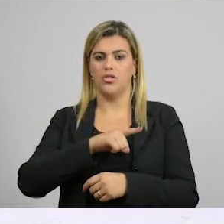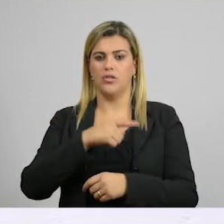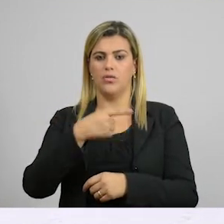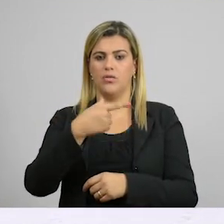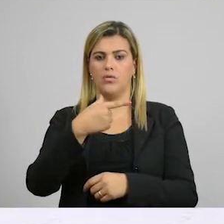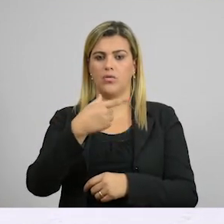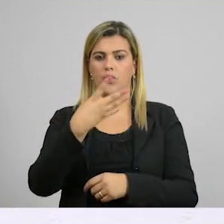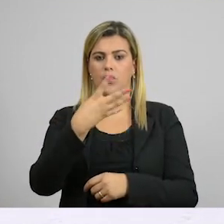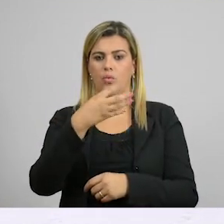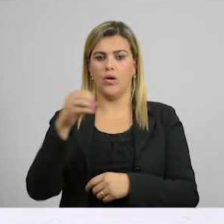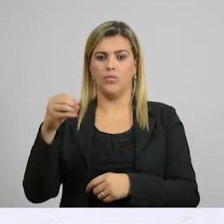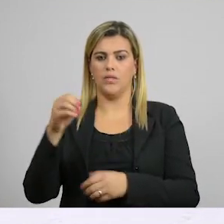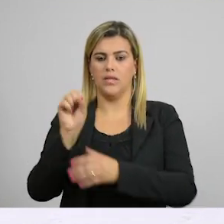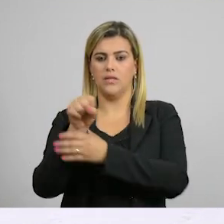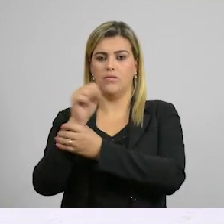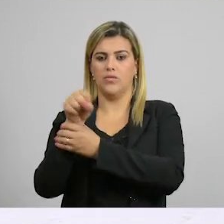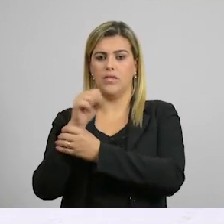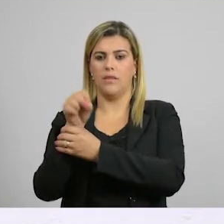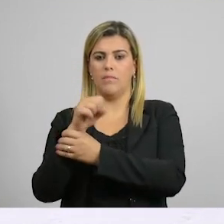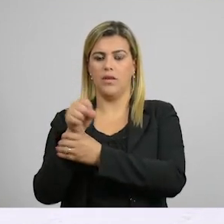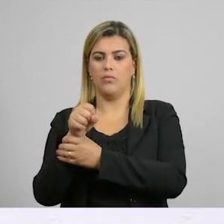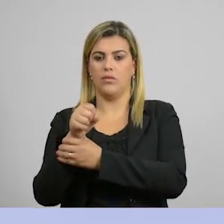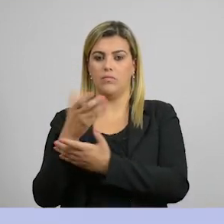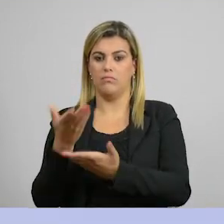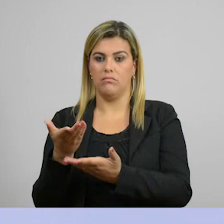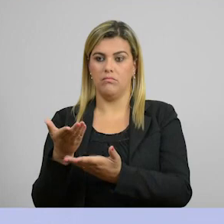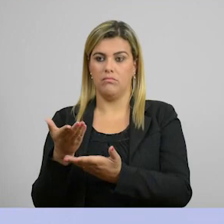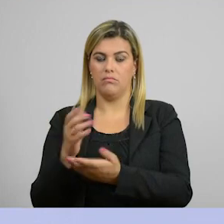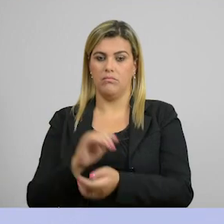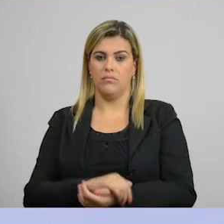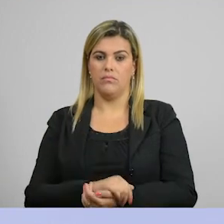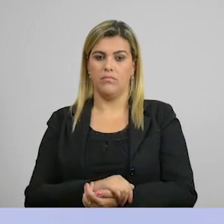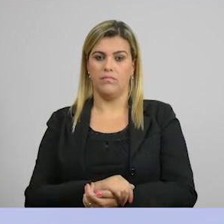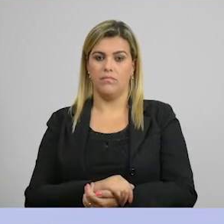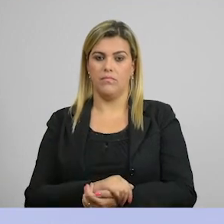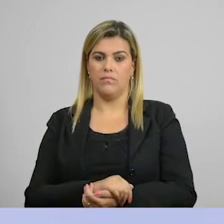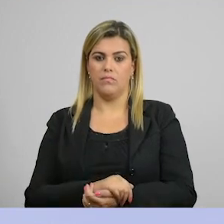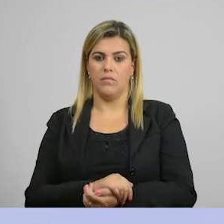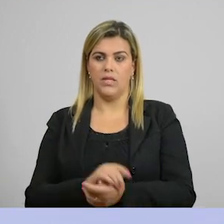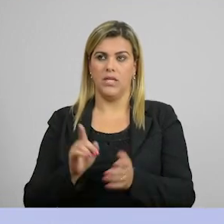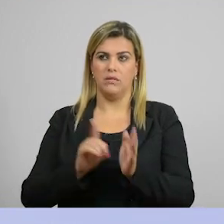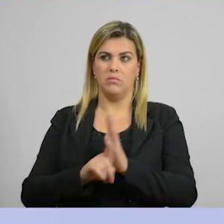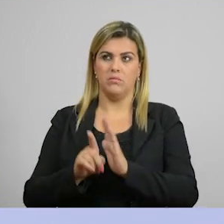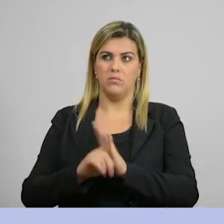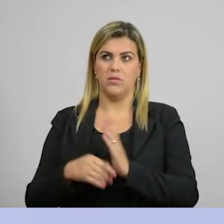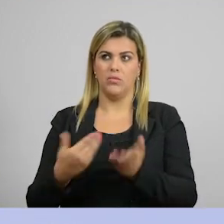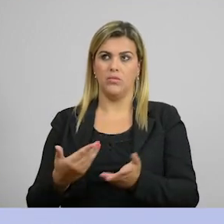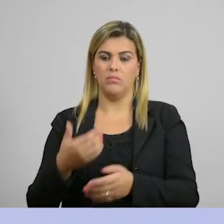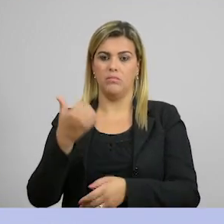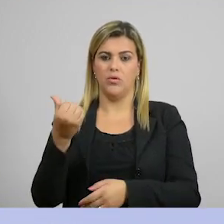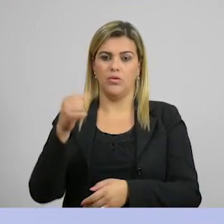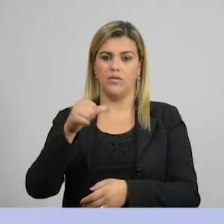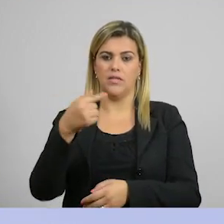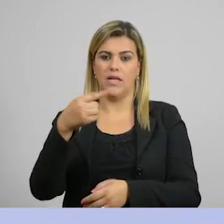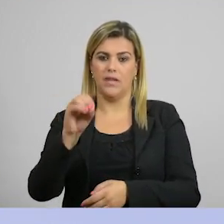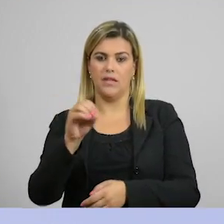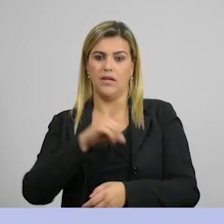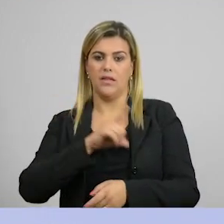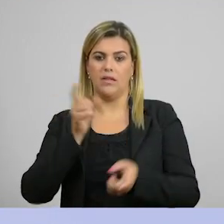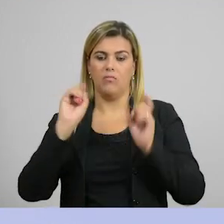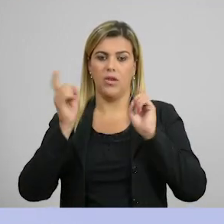teriam 400 fisioterapeutas. O questionamento ao decreto foi em 1970 que se reuniram